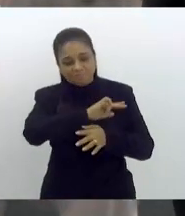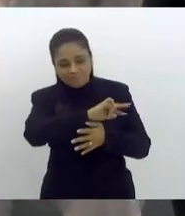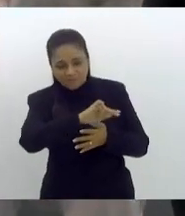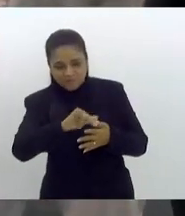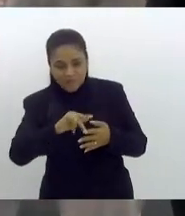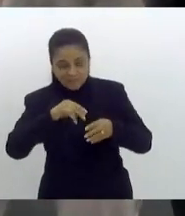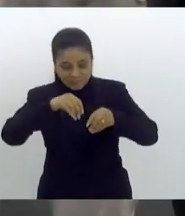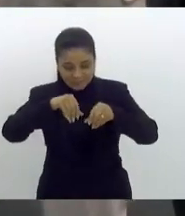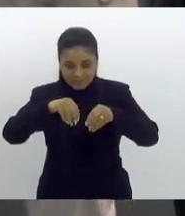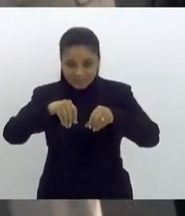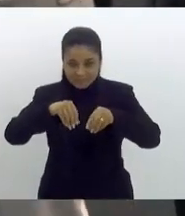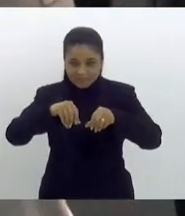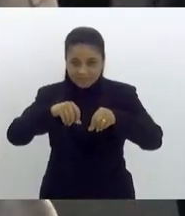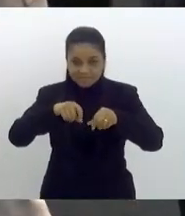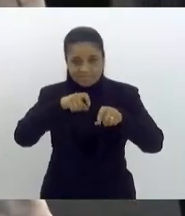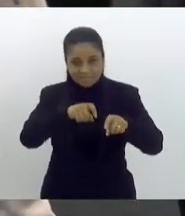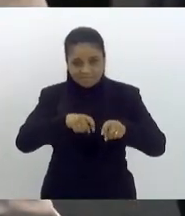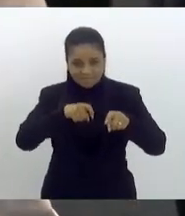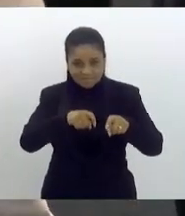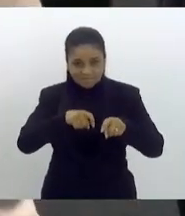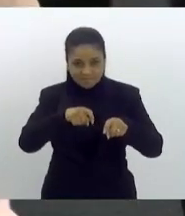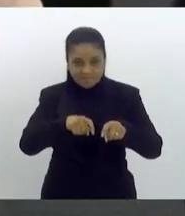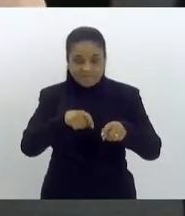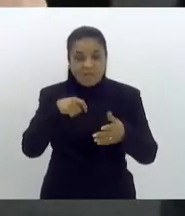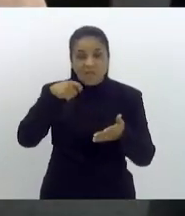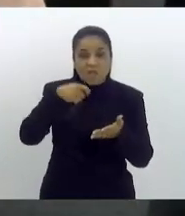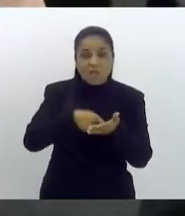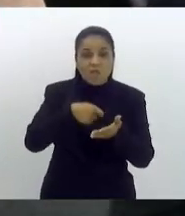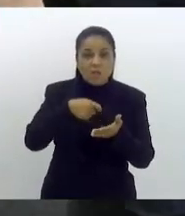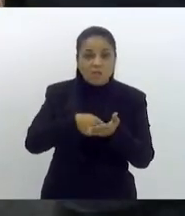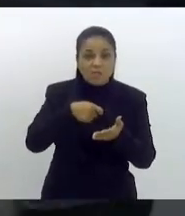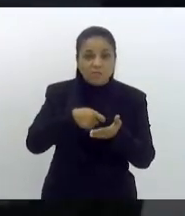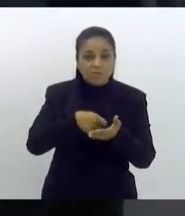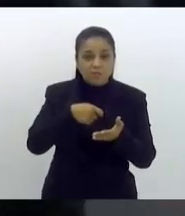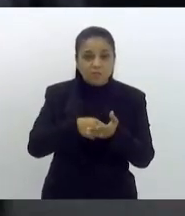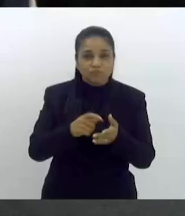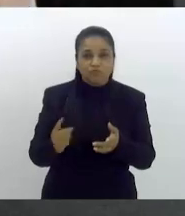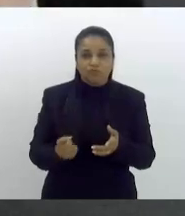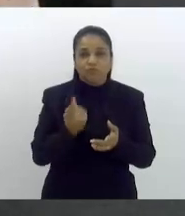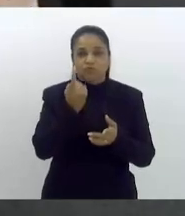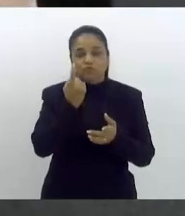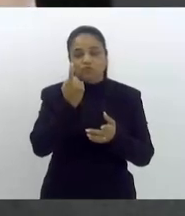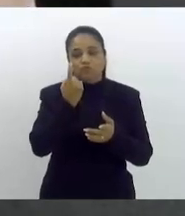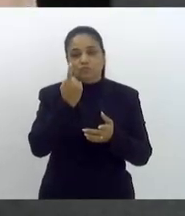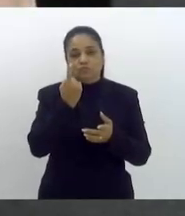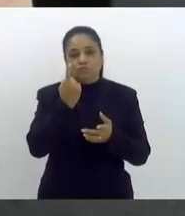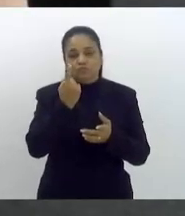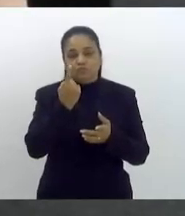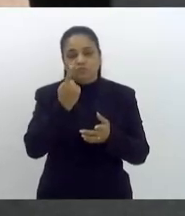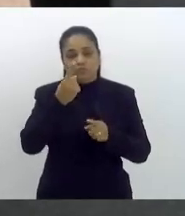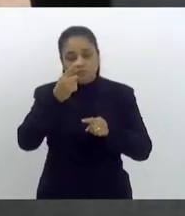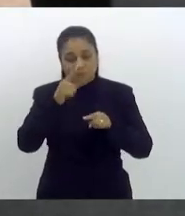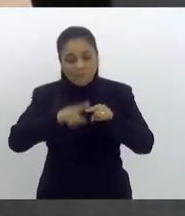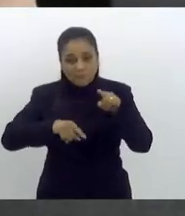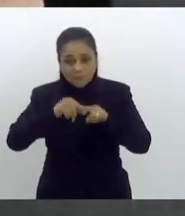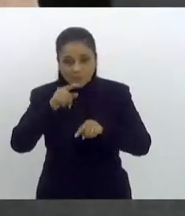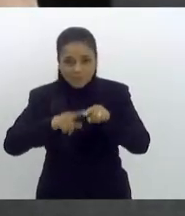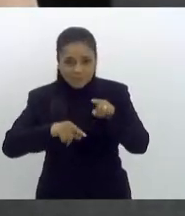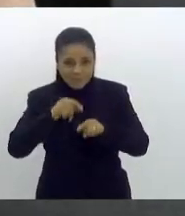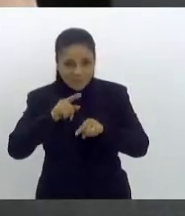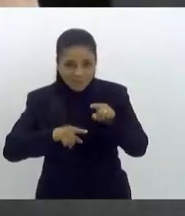da terra a partir da imposição da monocultura e da drenagem dos produtos é